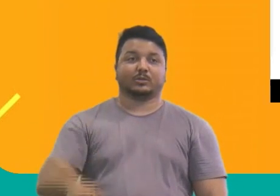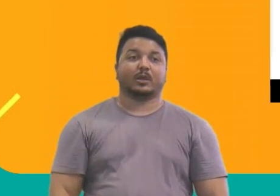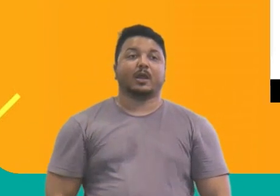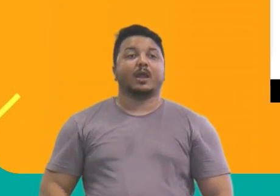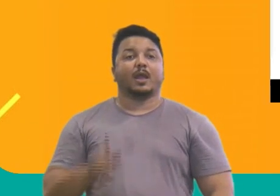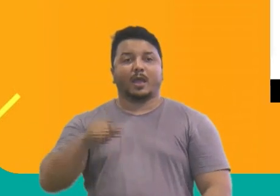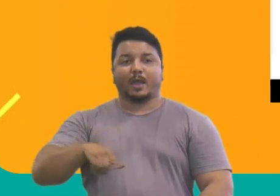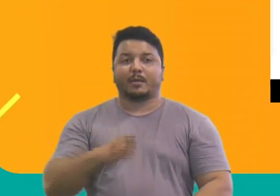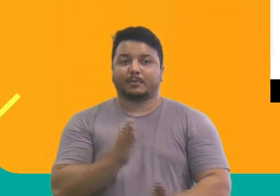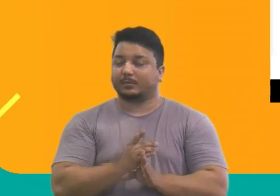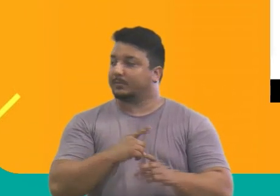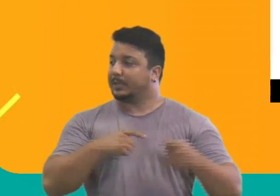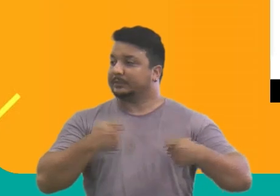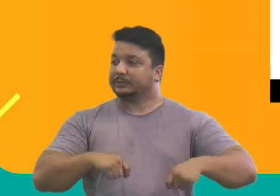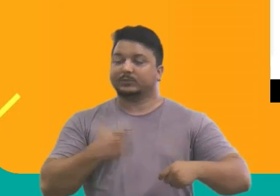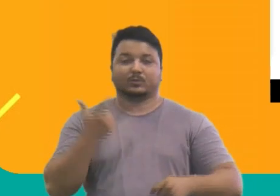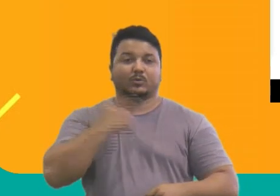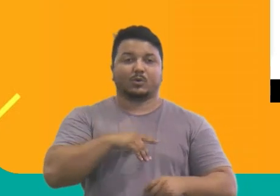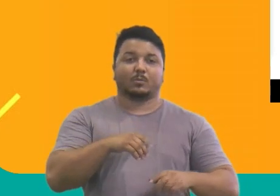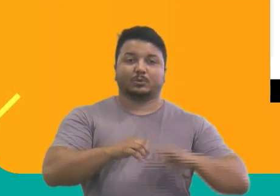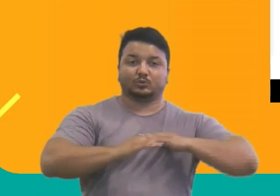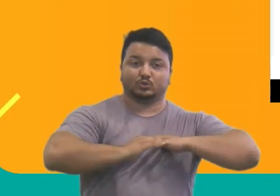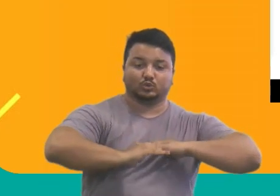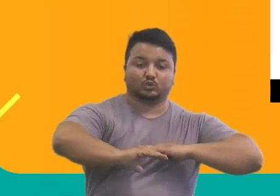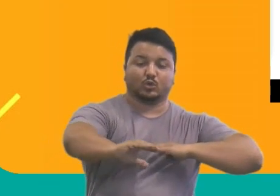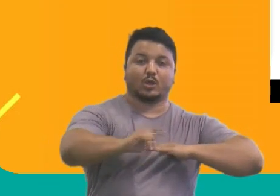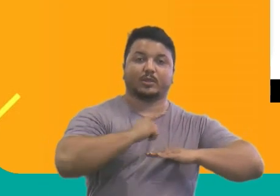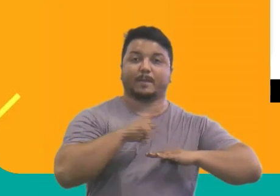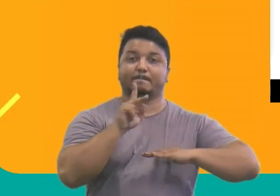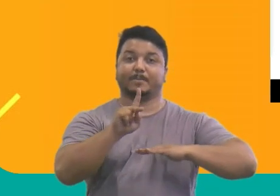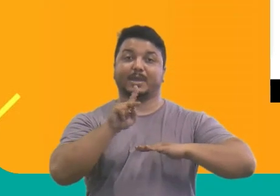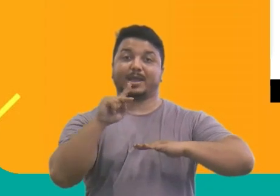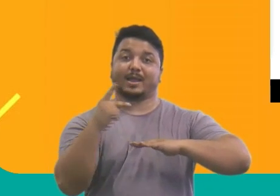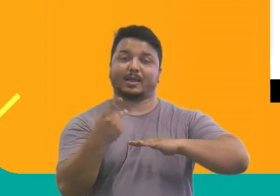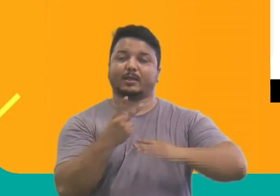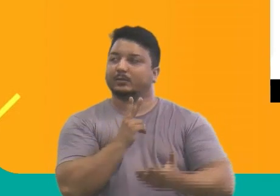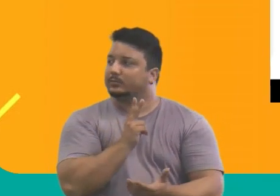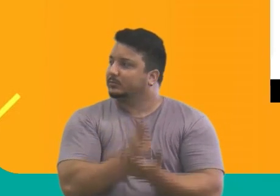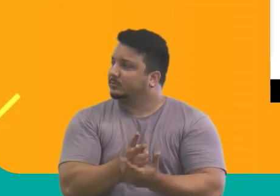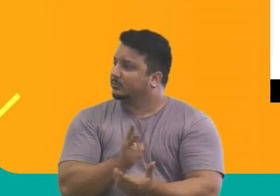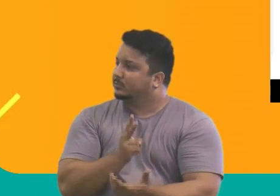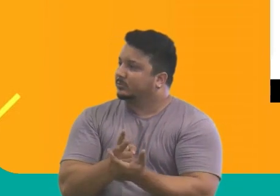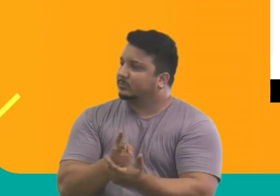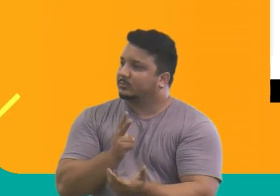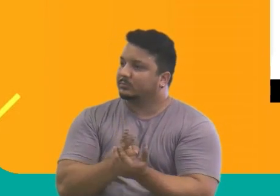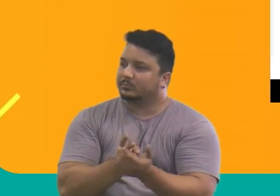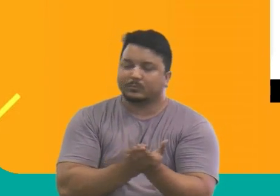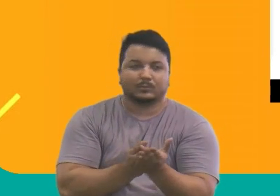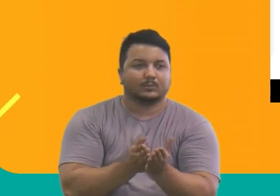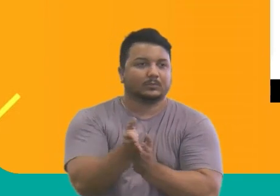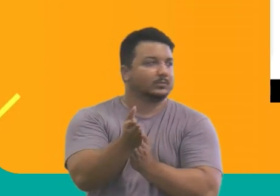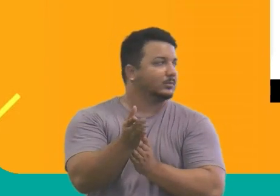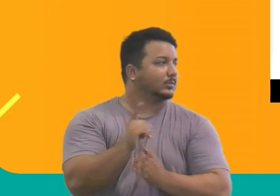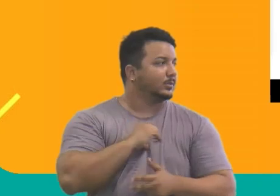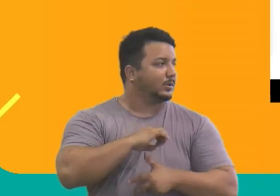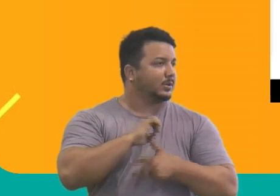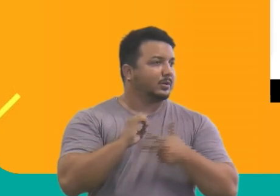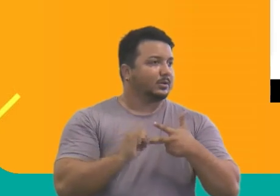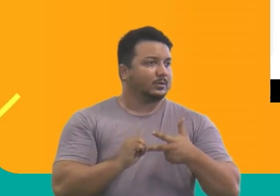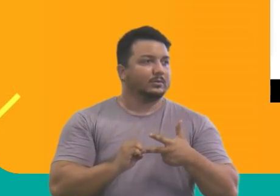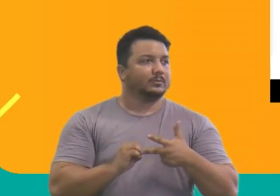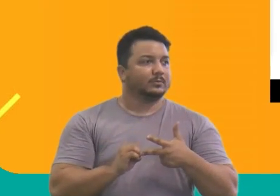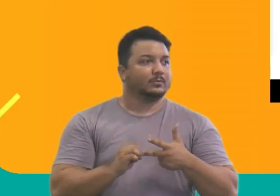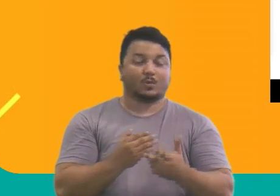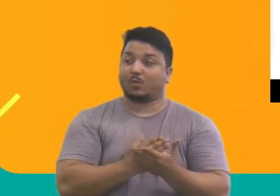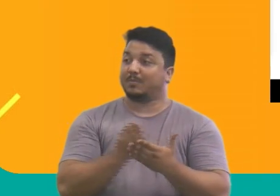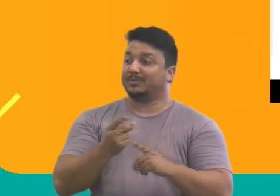uma necessidade de correção do solo, que todo ano é cobrado. Desde a